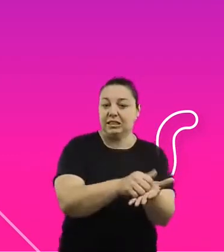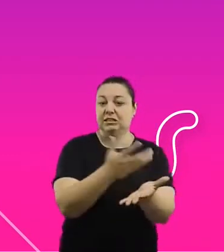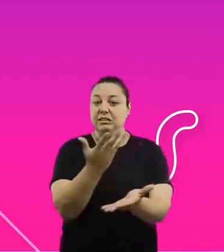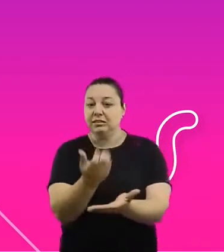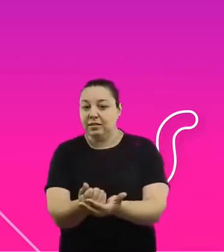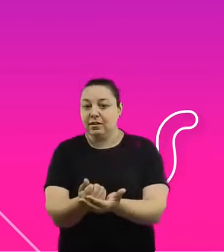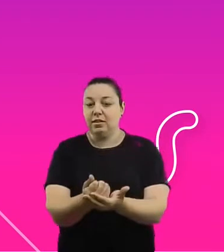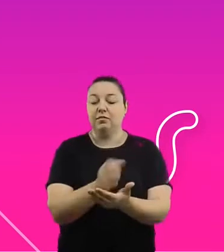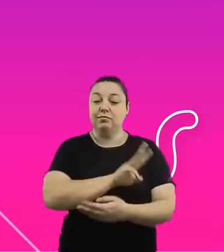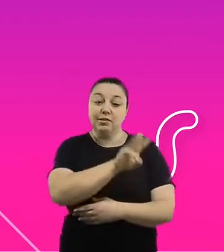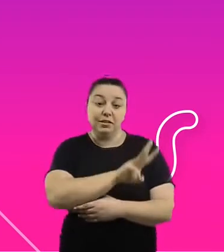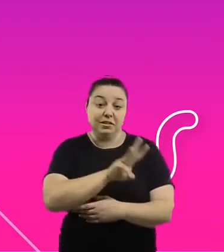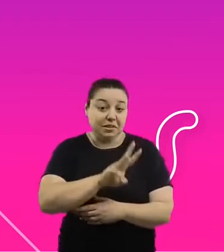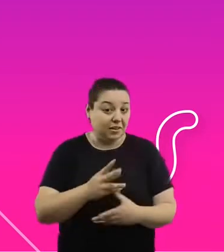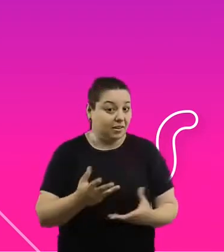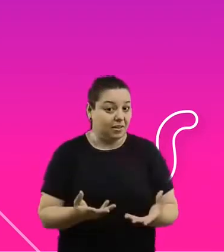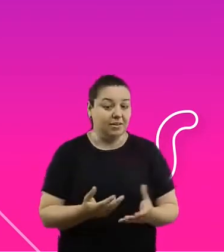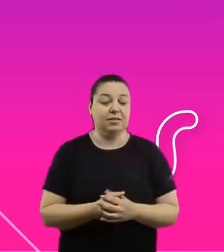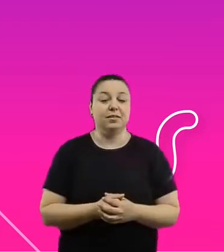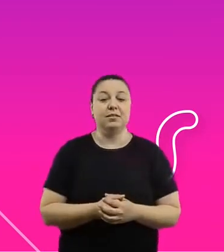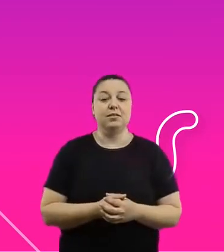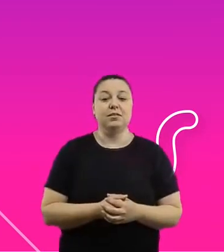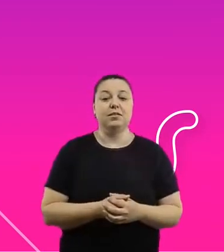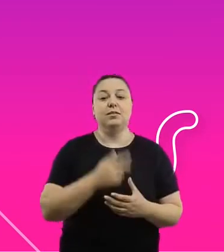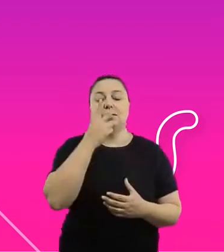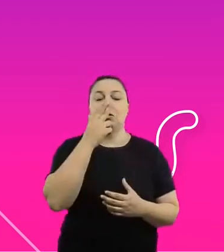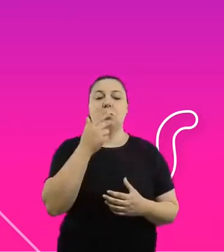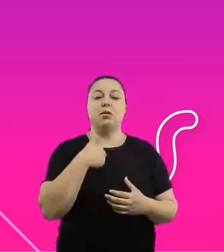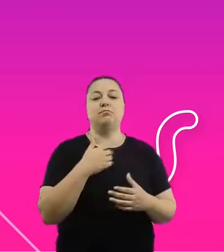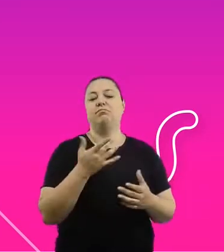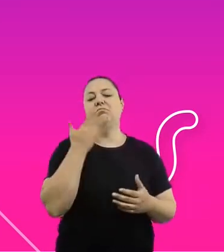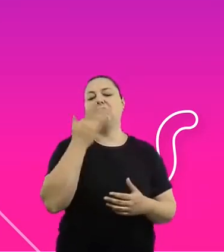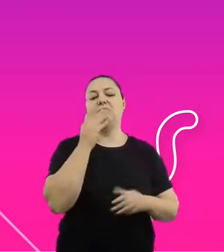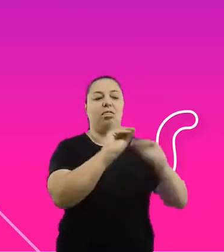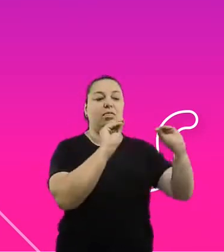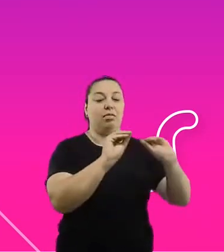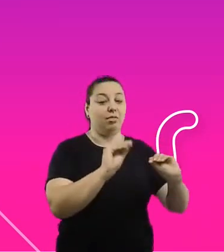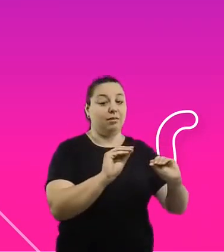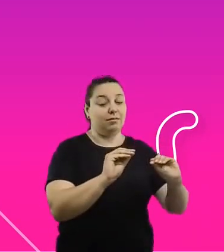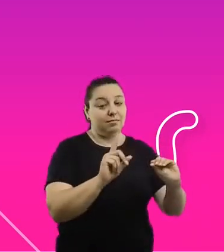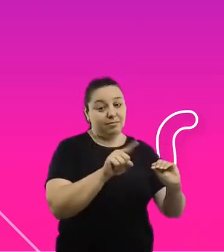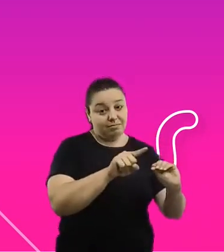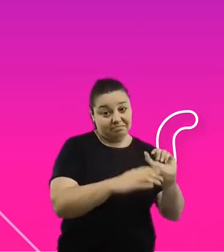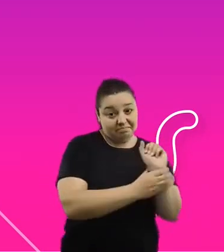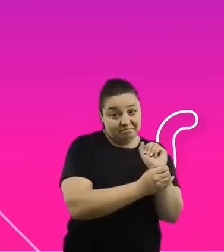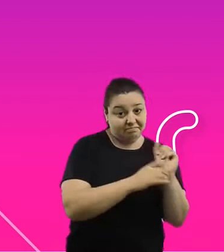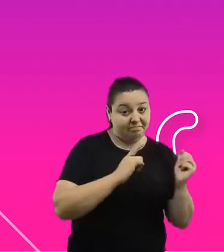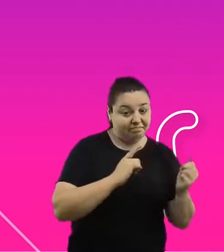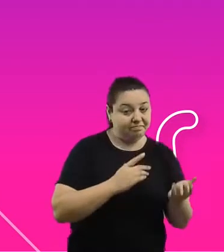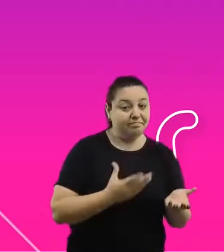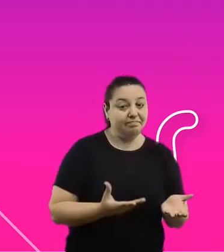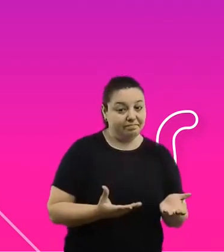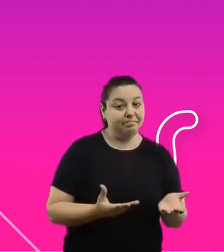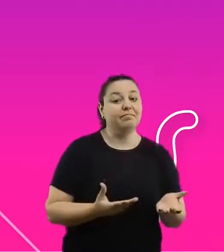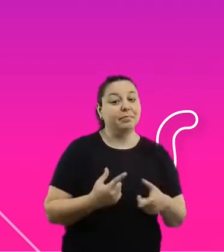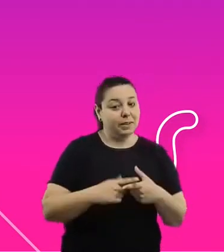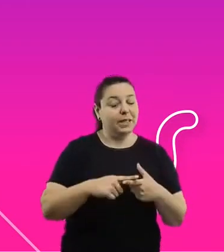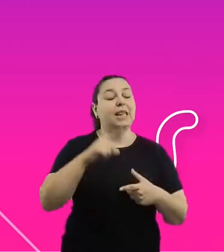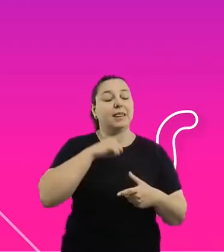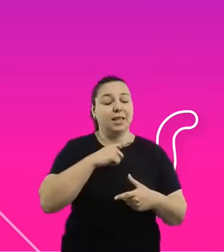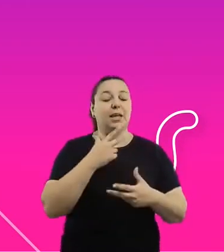deveria, né, liberar tanta informação sobre você e coisa do tipo? Porque, enfim, existe esse tipo de golpe que é bastante